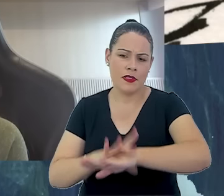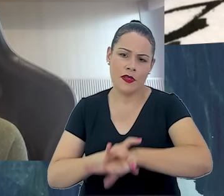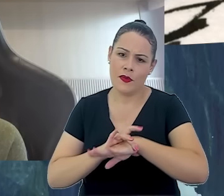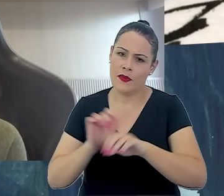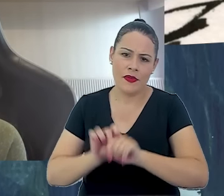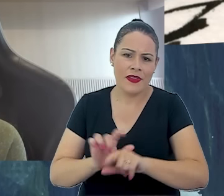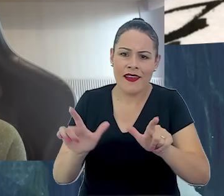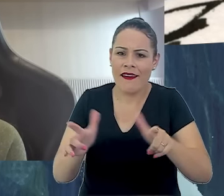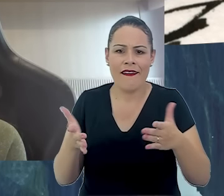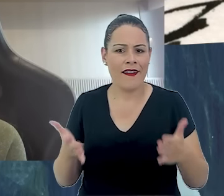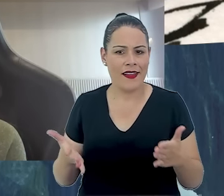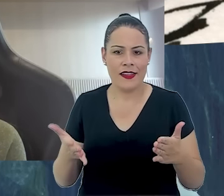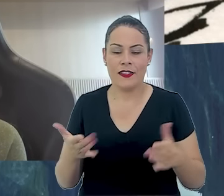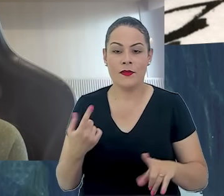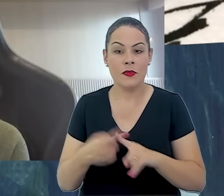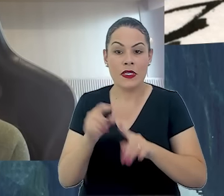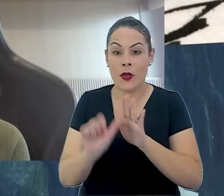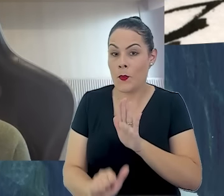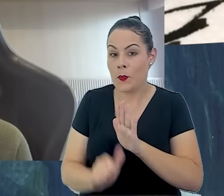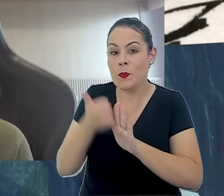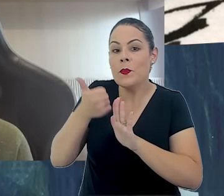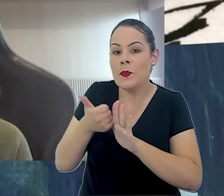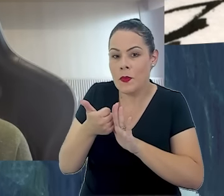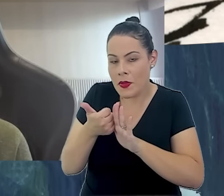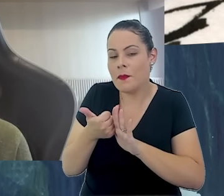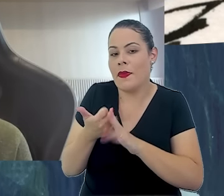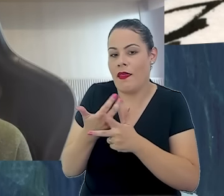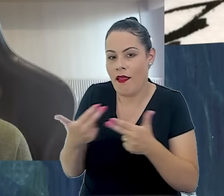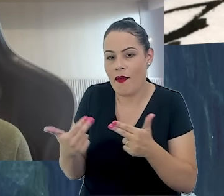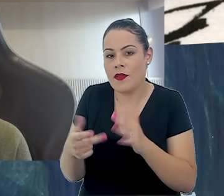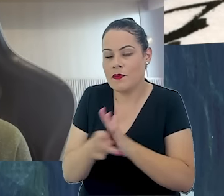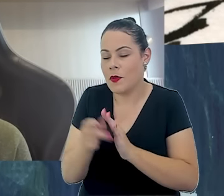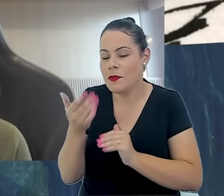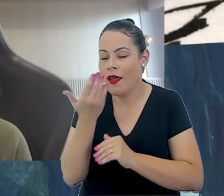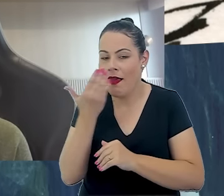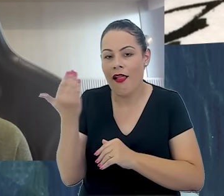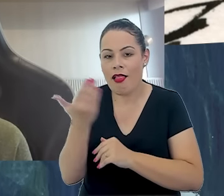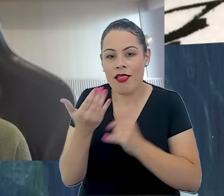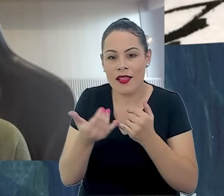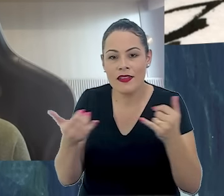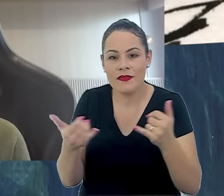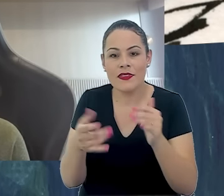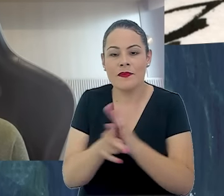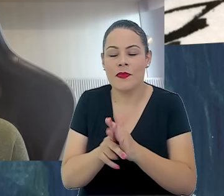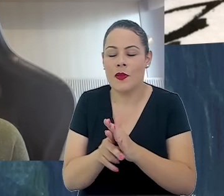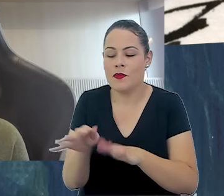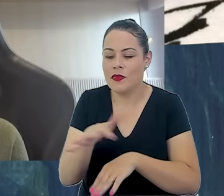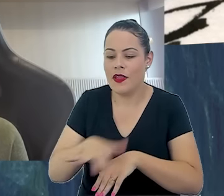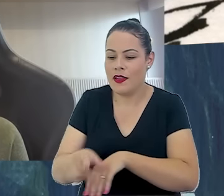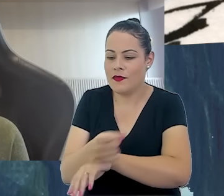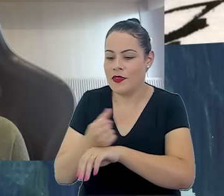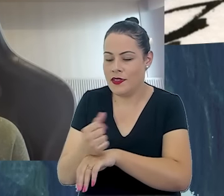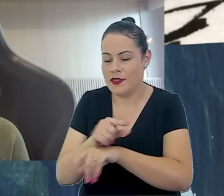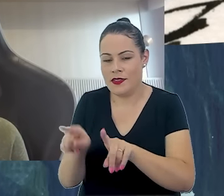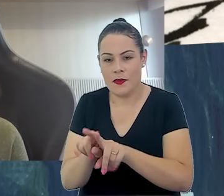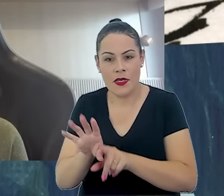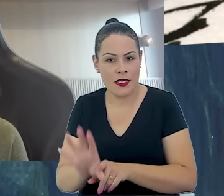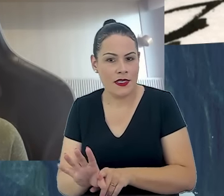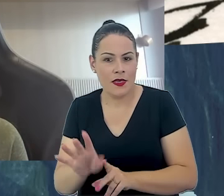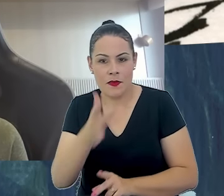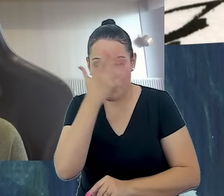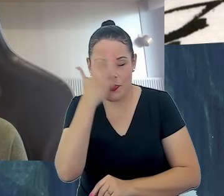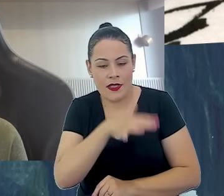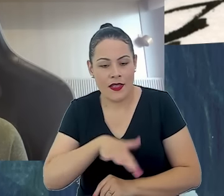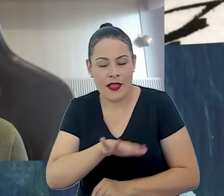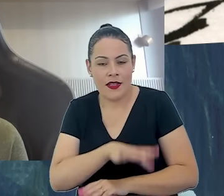porque é óbvio, né, esse é o primeiro, né, a linha de frente ali do mercado financeiro, uma catástrofe dessa,